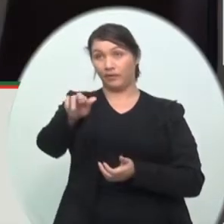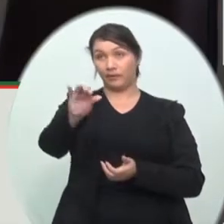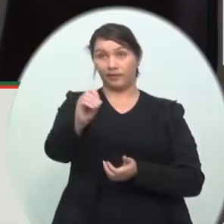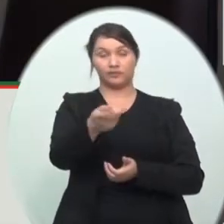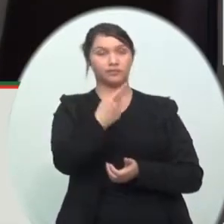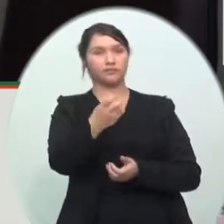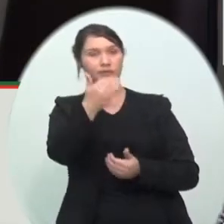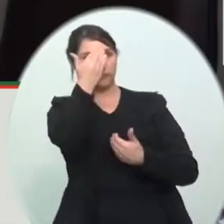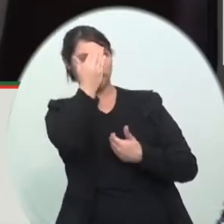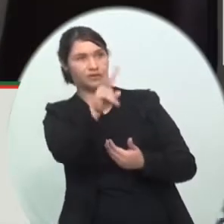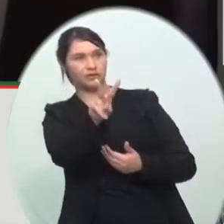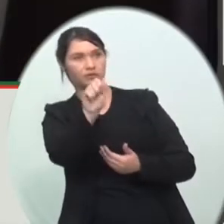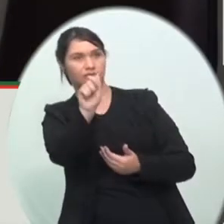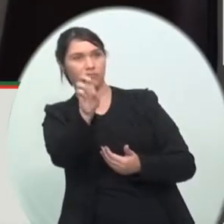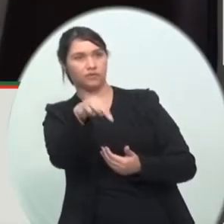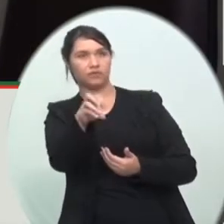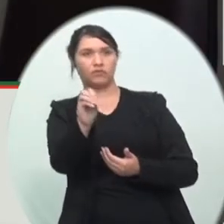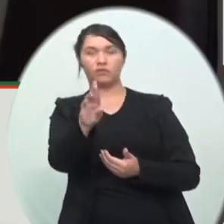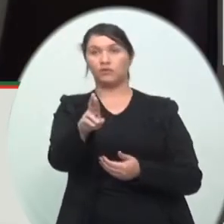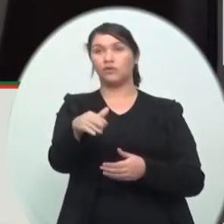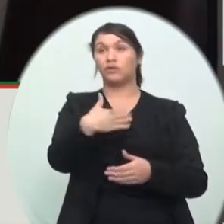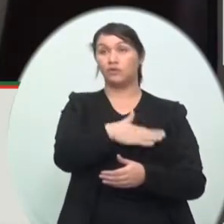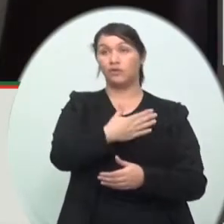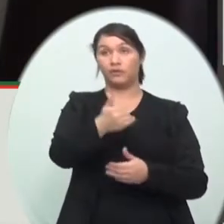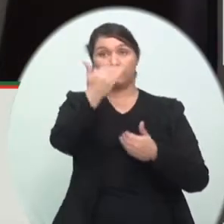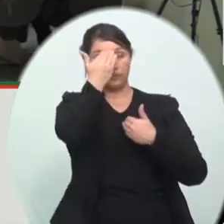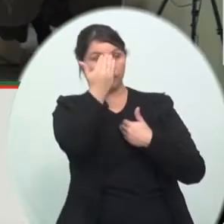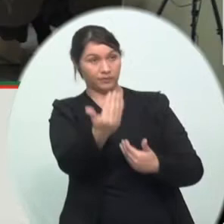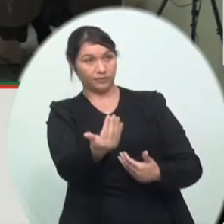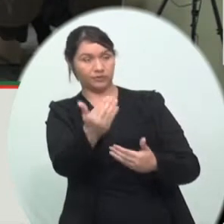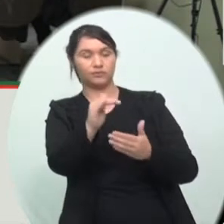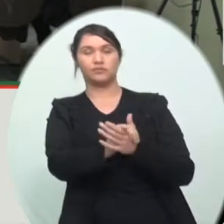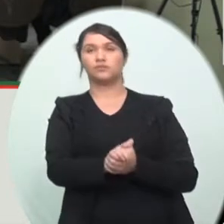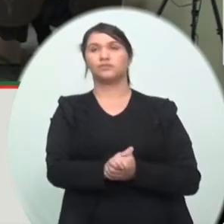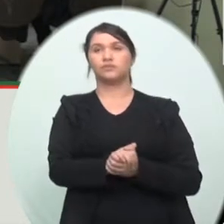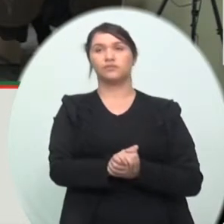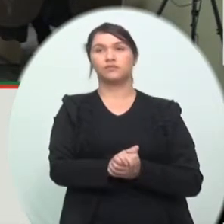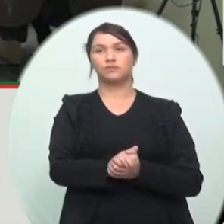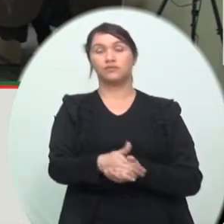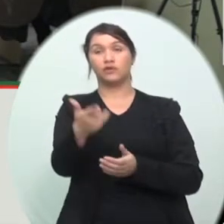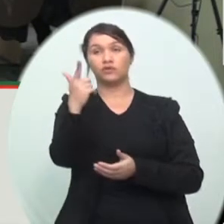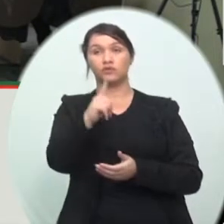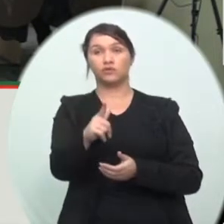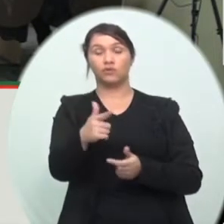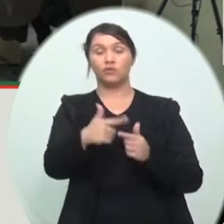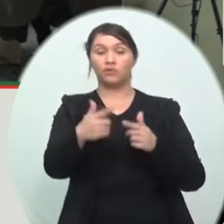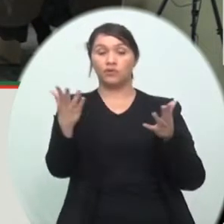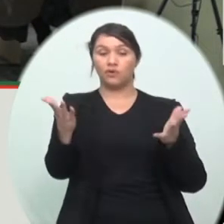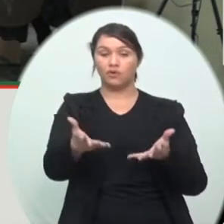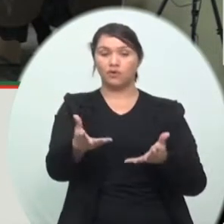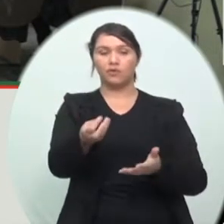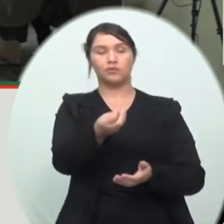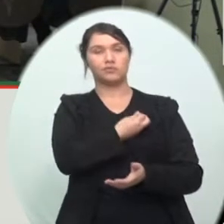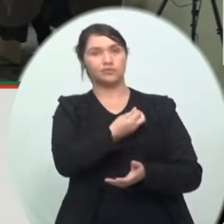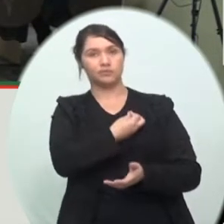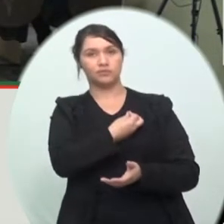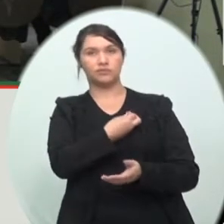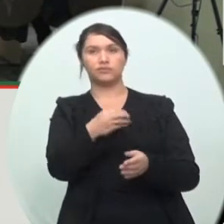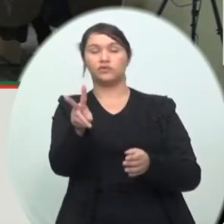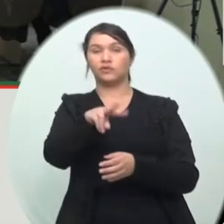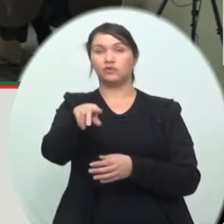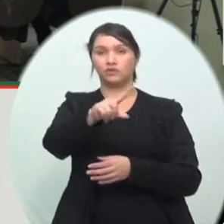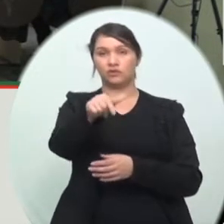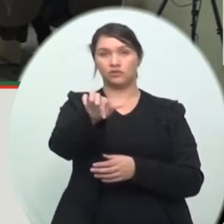Obrigado, Valmor. Gostaria de agradecer a todos a oportunidade de estarmos aqui, ao vereador Zairo, ao vereador